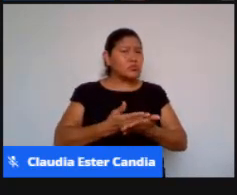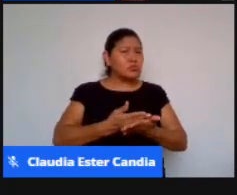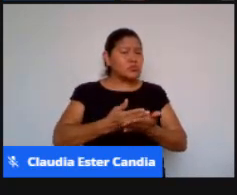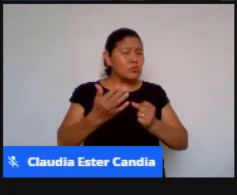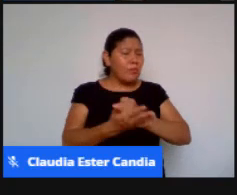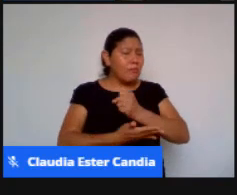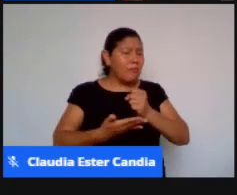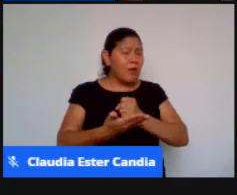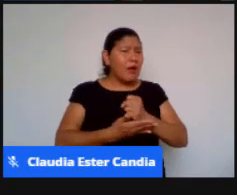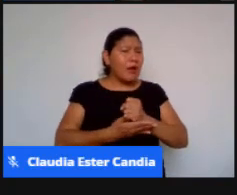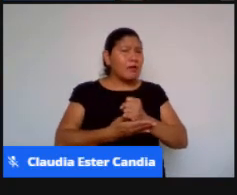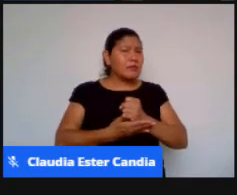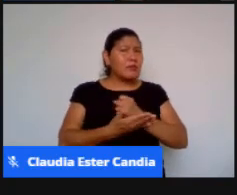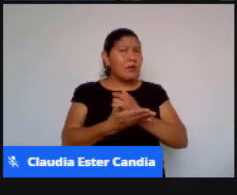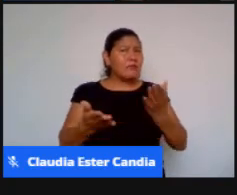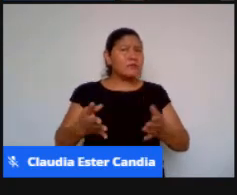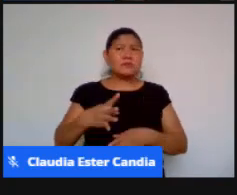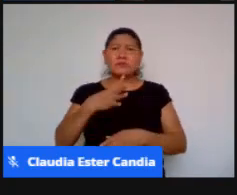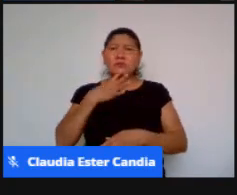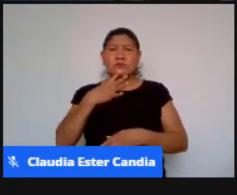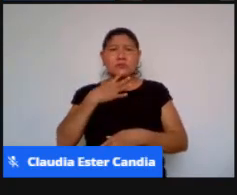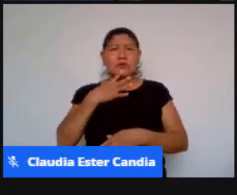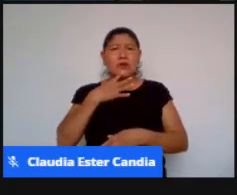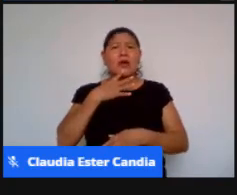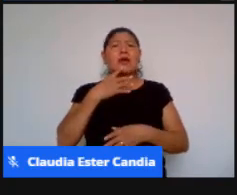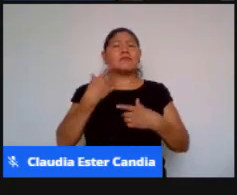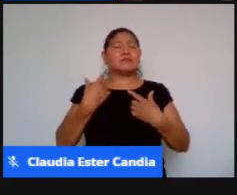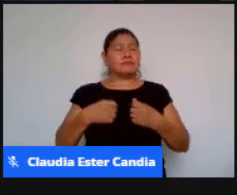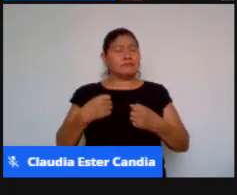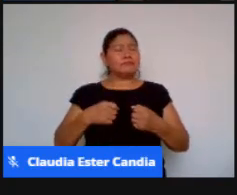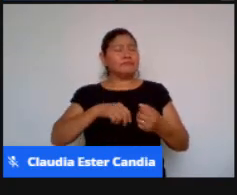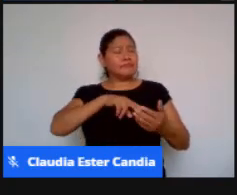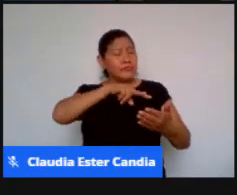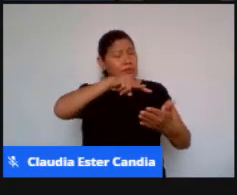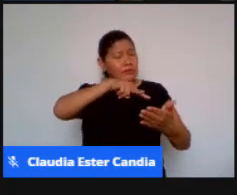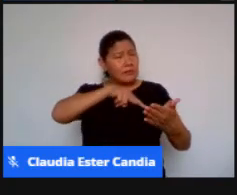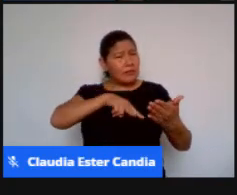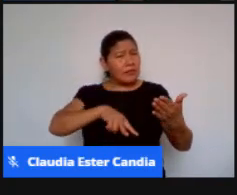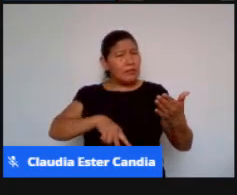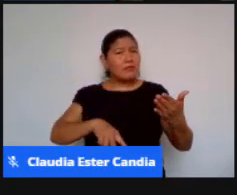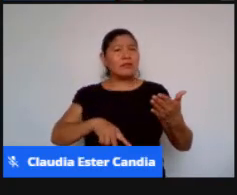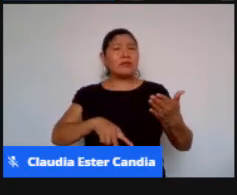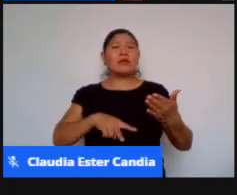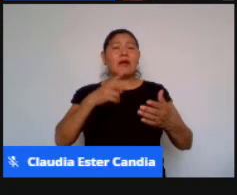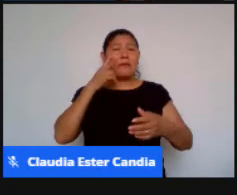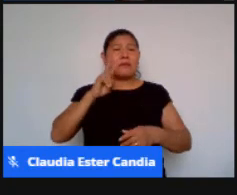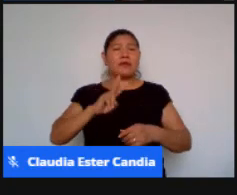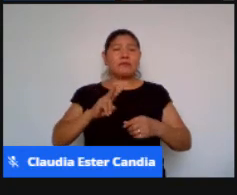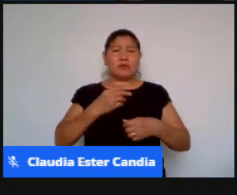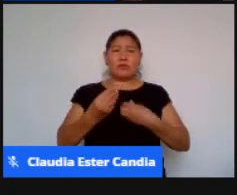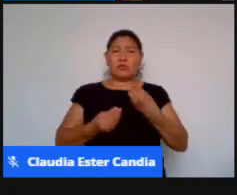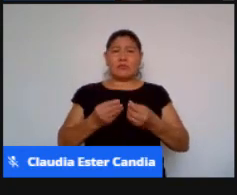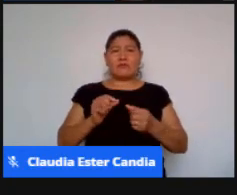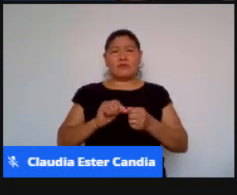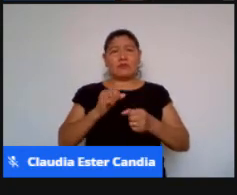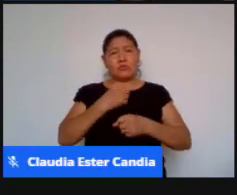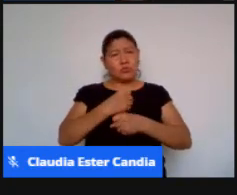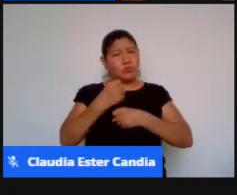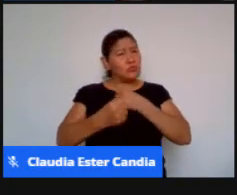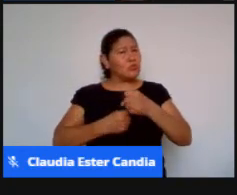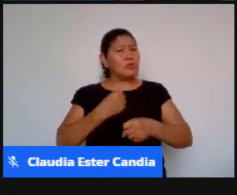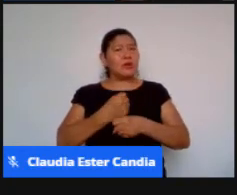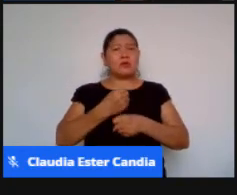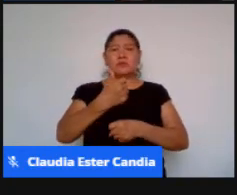não participaram das nossas formações ao longo do ano de 2019, tá bom? Foi coletiva